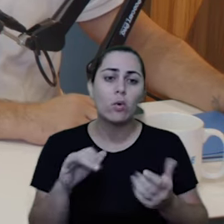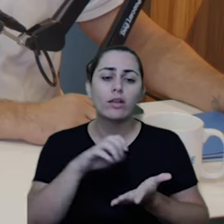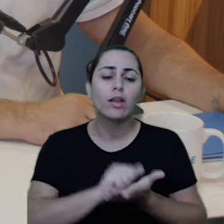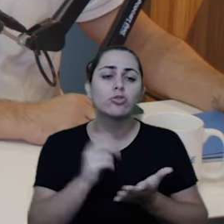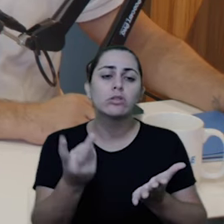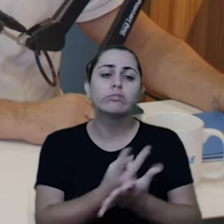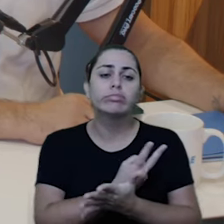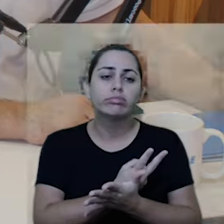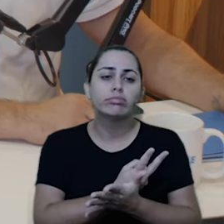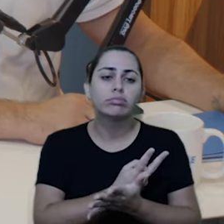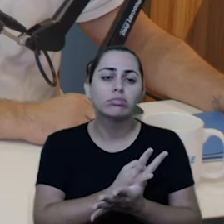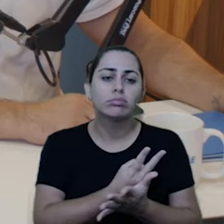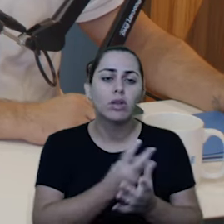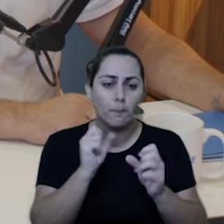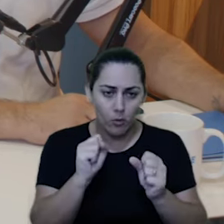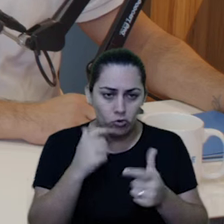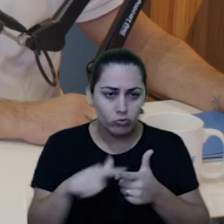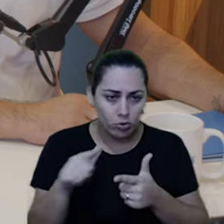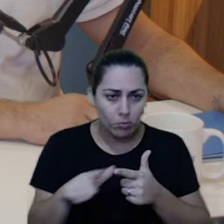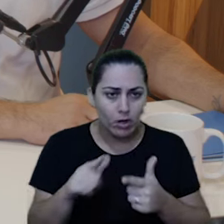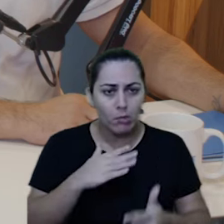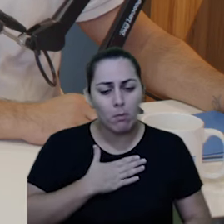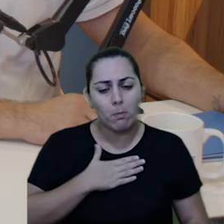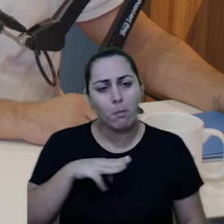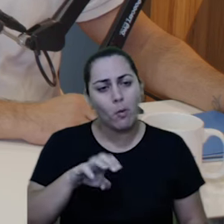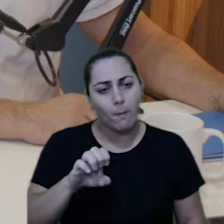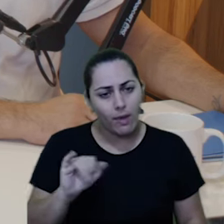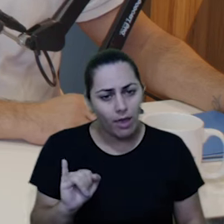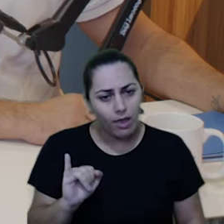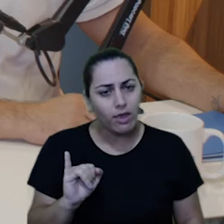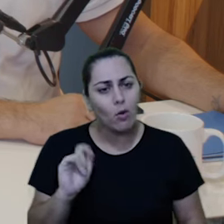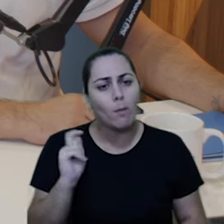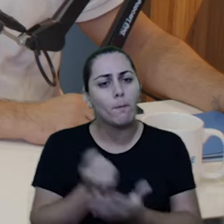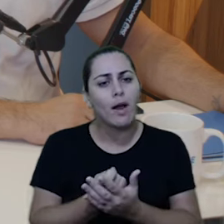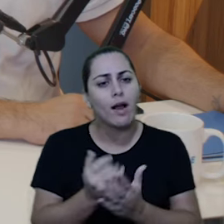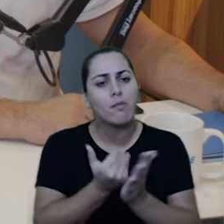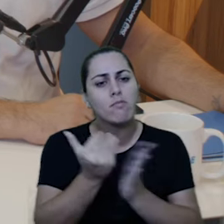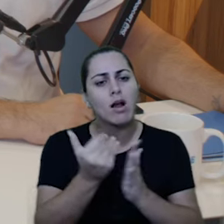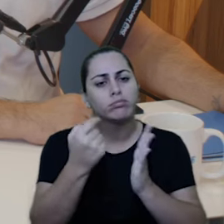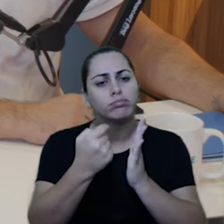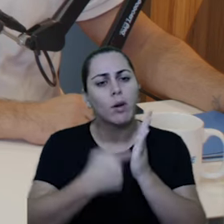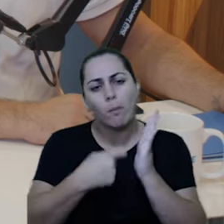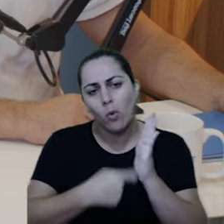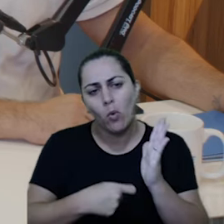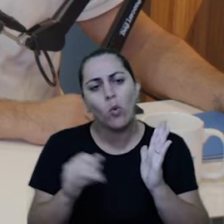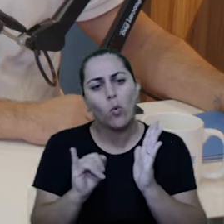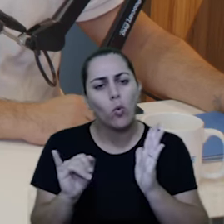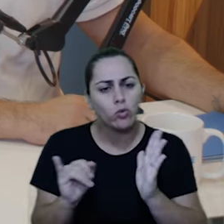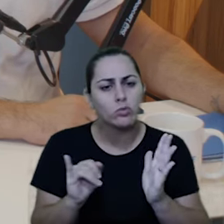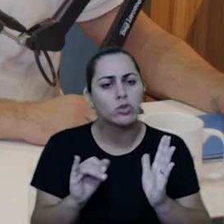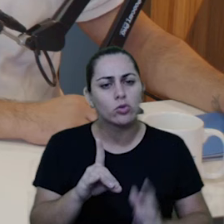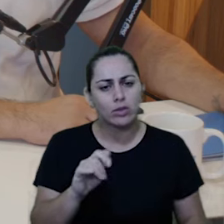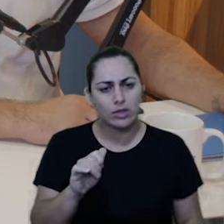um cadastramento errôneo isso pode afetar o meu meio por exemplo de eu ter que pagar uma tributação sendo que eu já pago lá